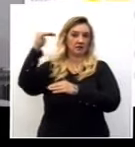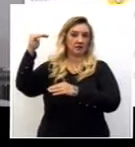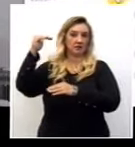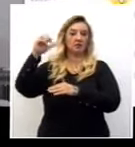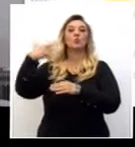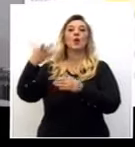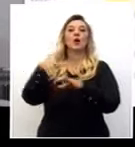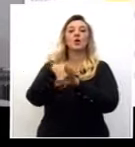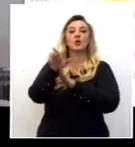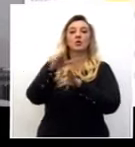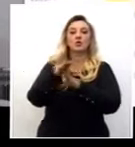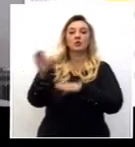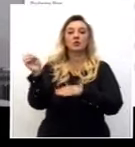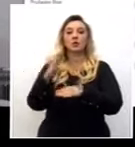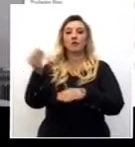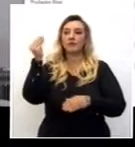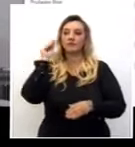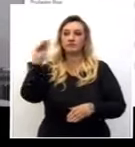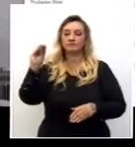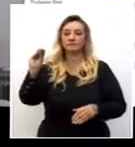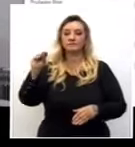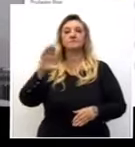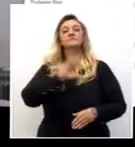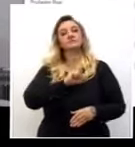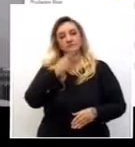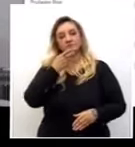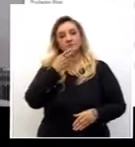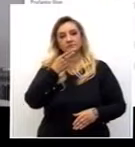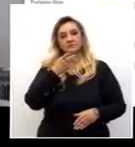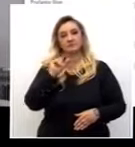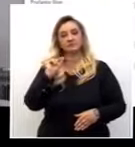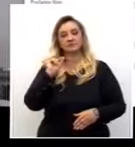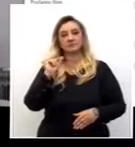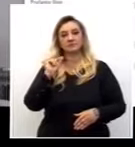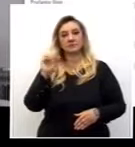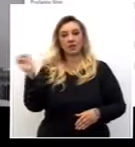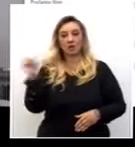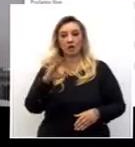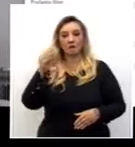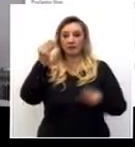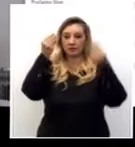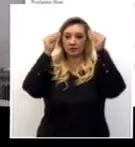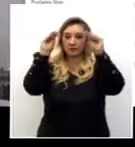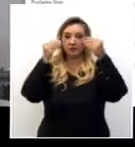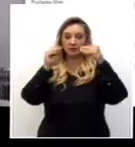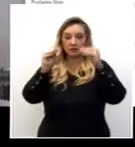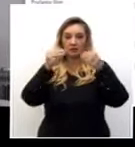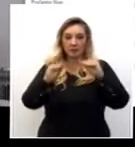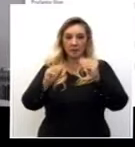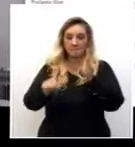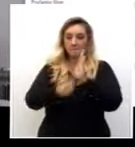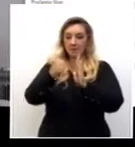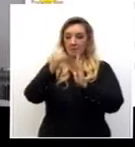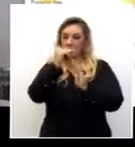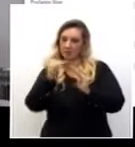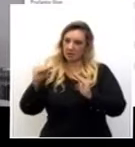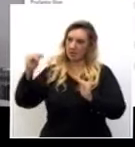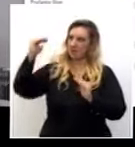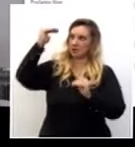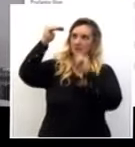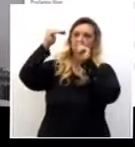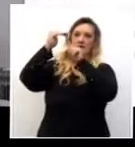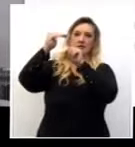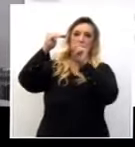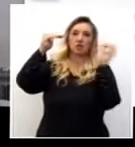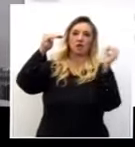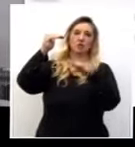é a orientação da nova postagem, né? Eu gosto de colocar que as novas postagens aparecem primeiro, do jeito que a gente